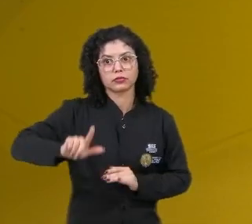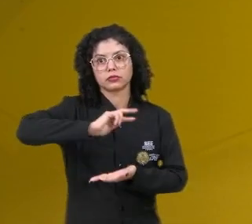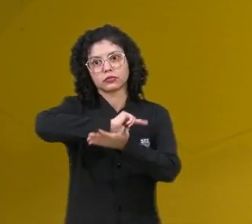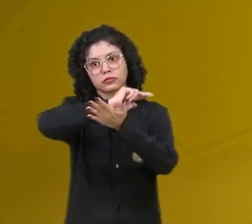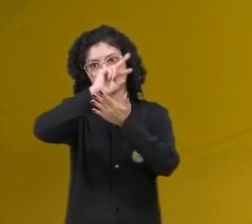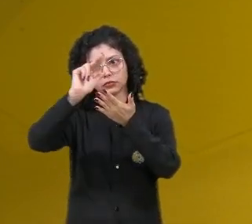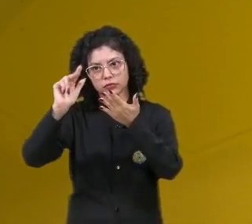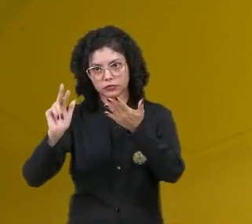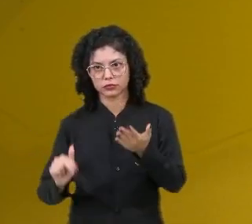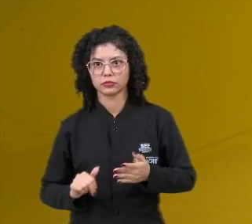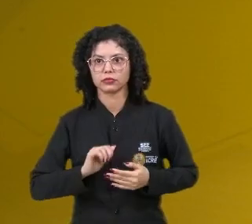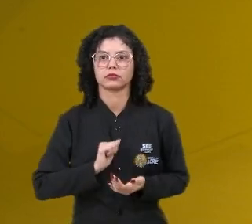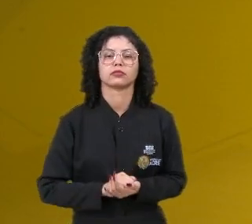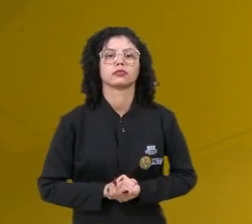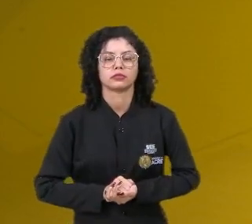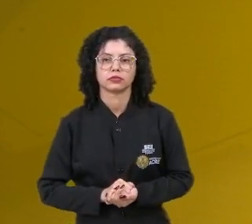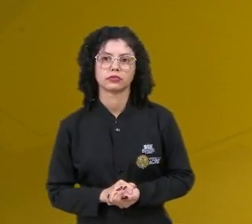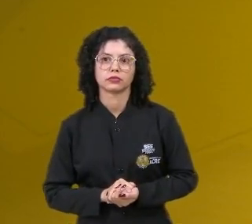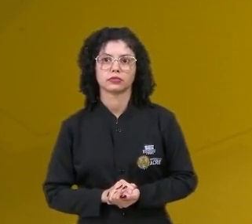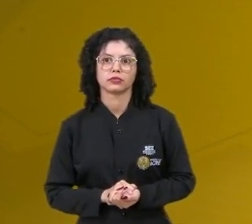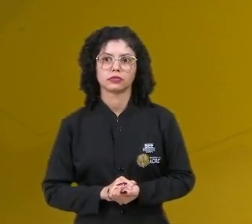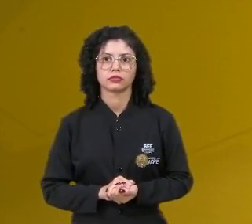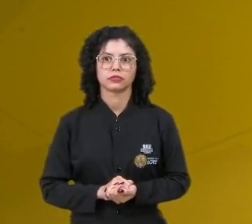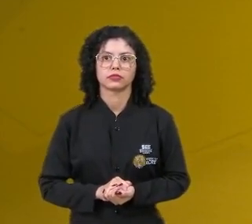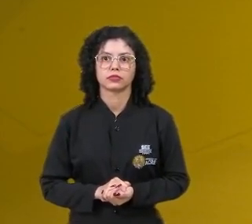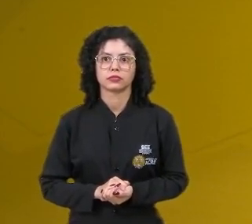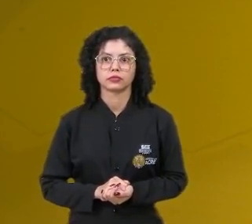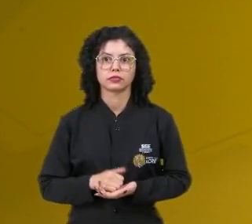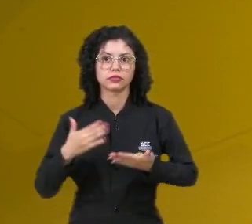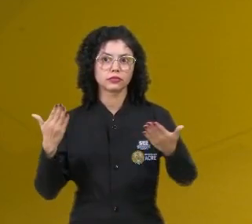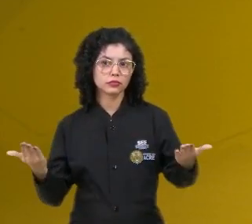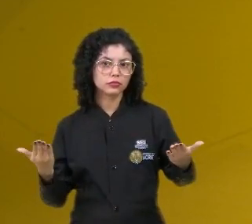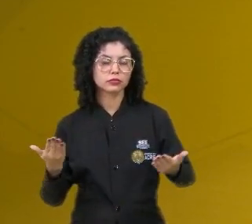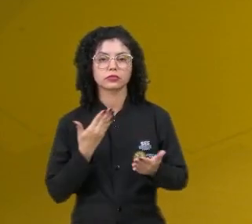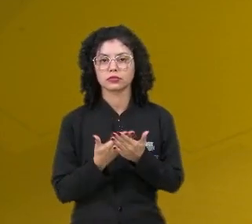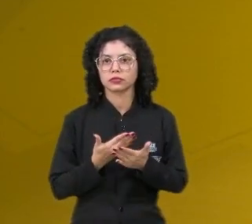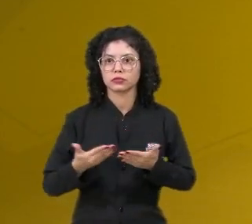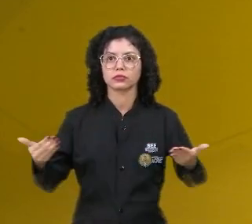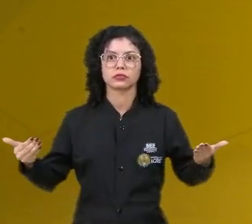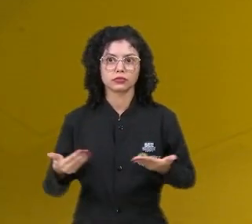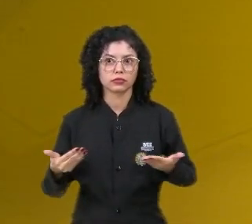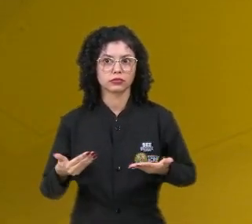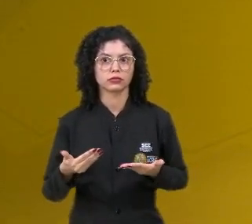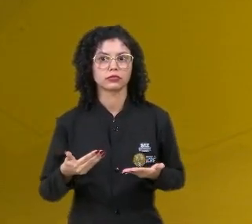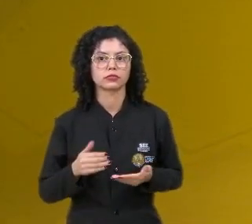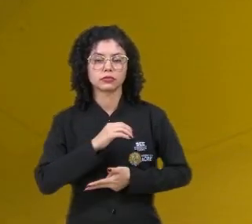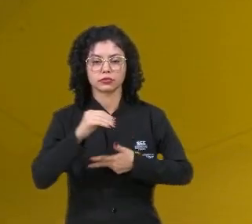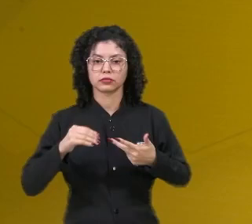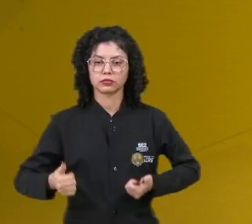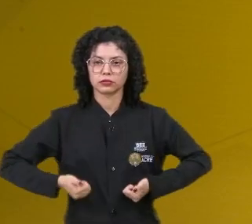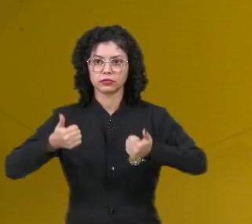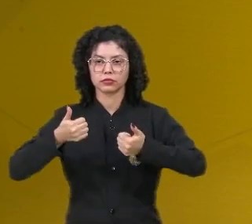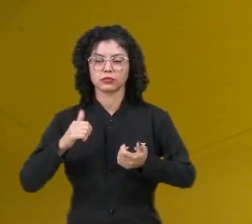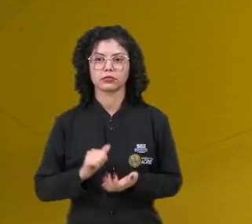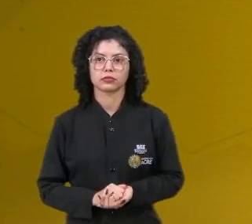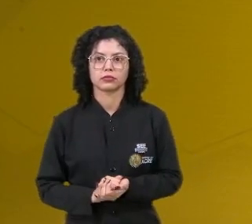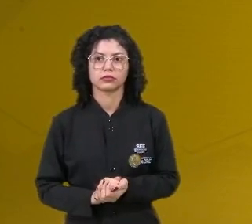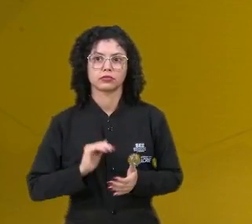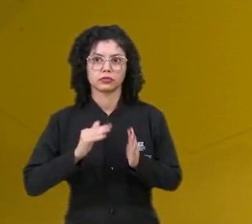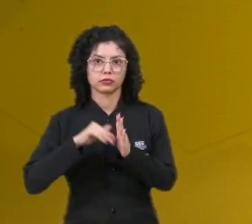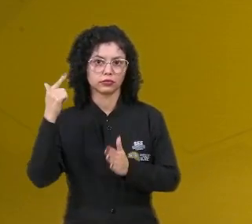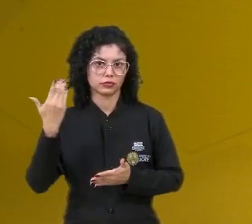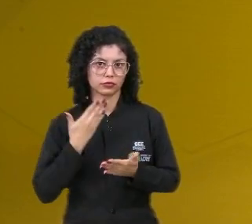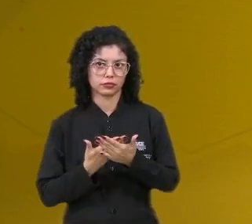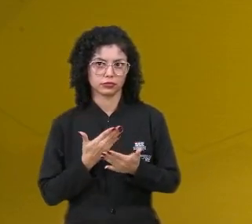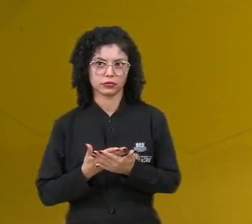tenho sim a policemi Os muitos significados tá bom essa foi a nossa aula do pré-enem Legal de hoje até a